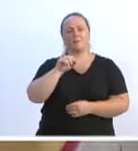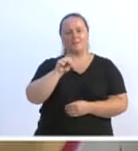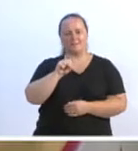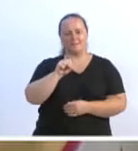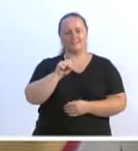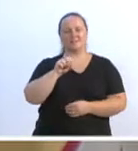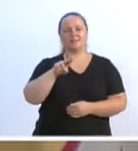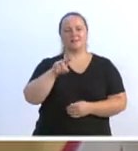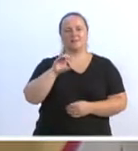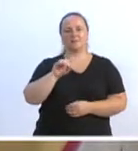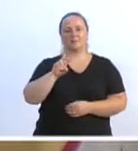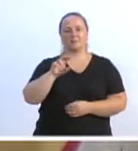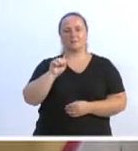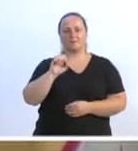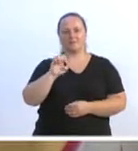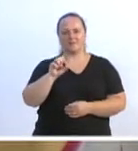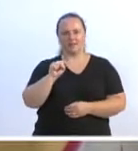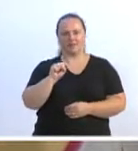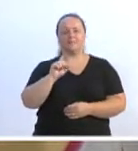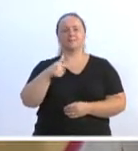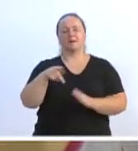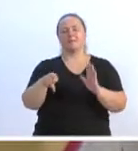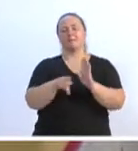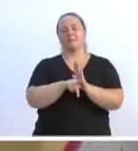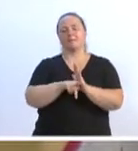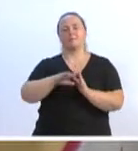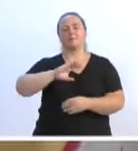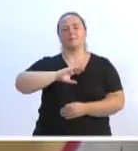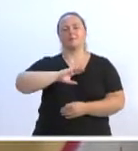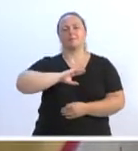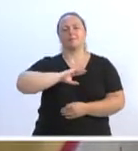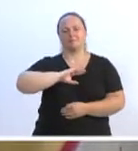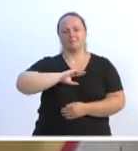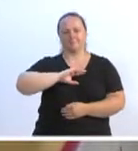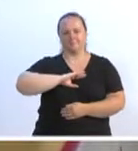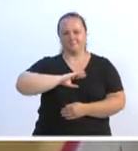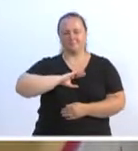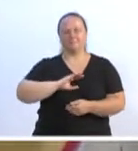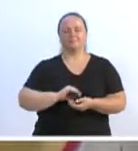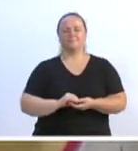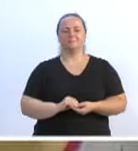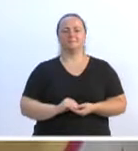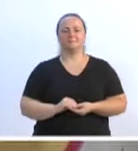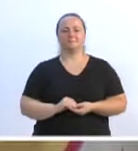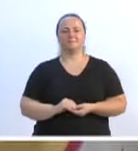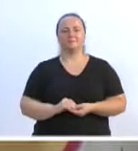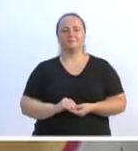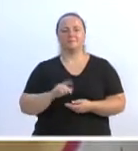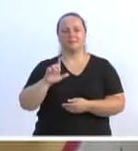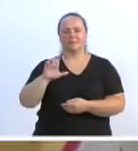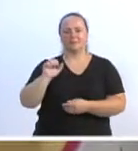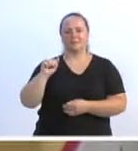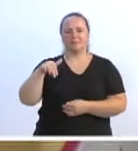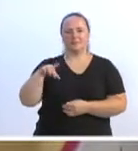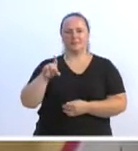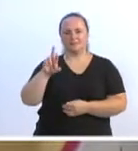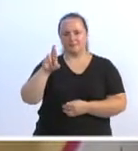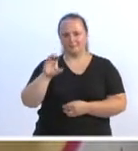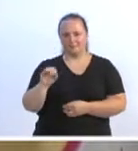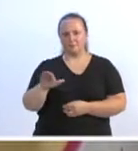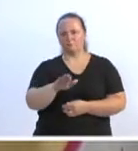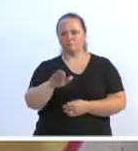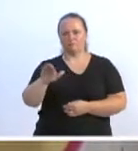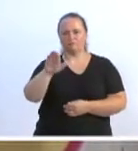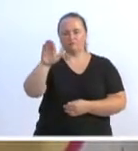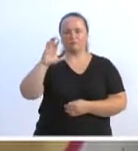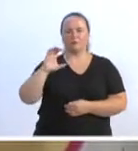advogado do clube atlético metropolitano leandro lado do morro do concórdia senhores